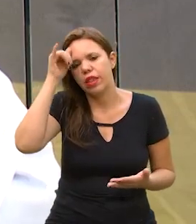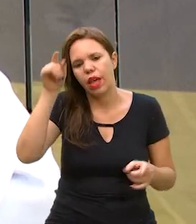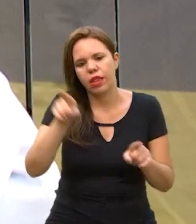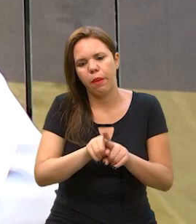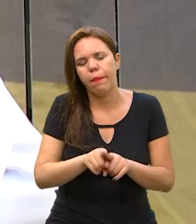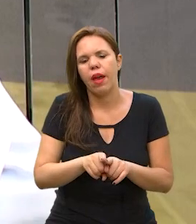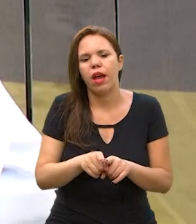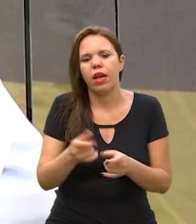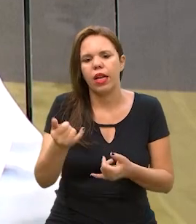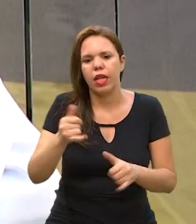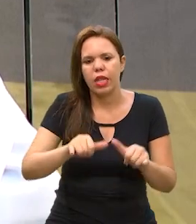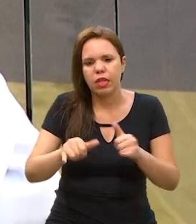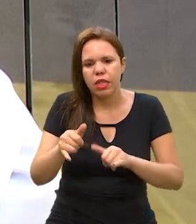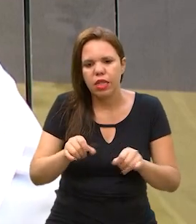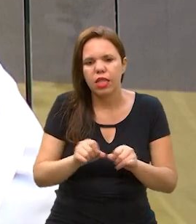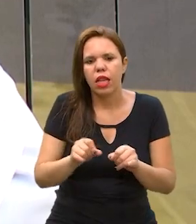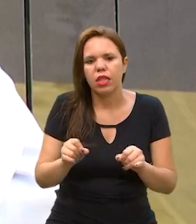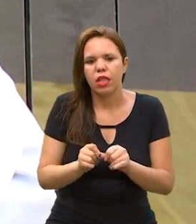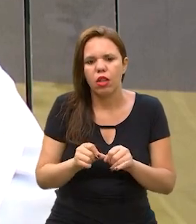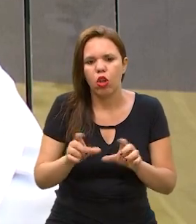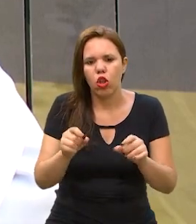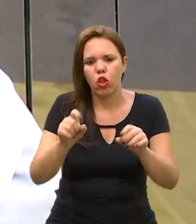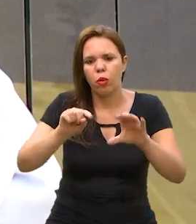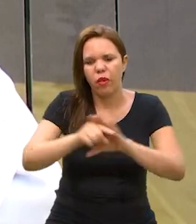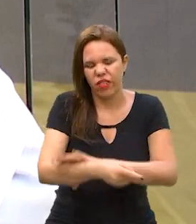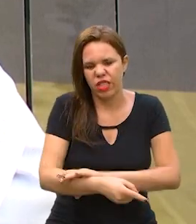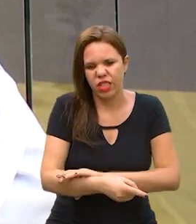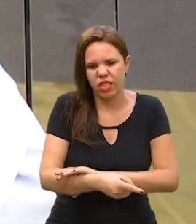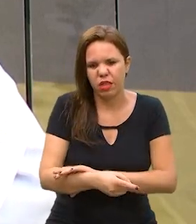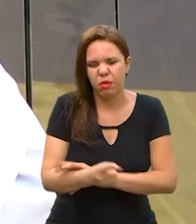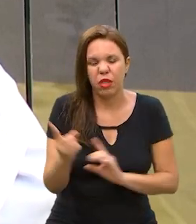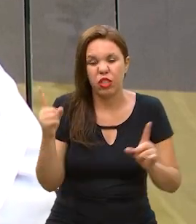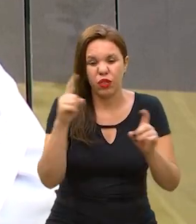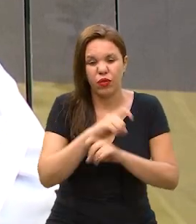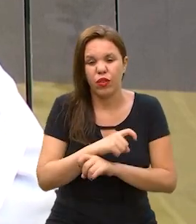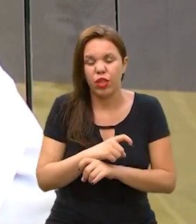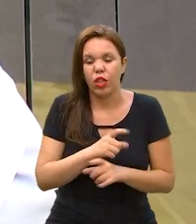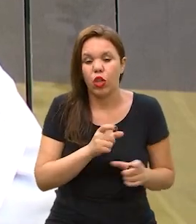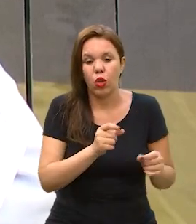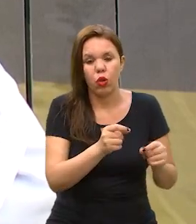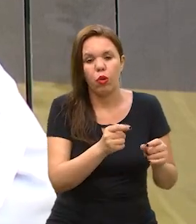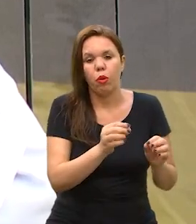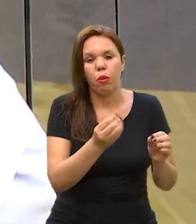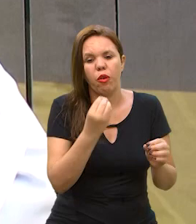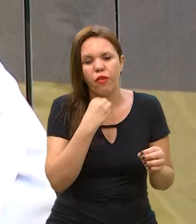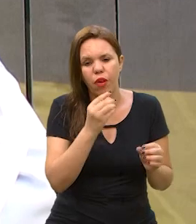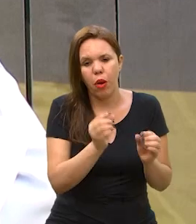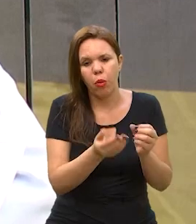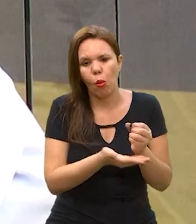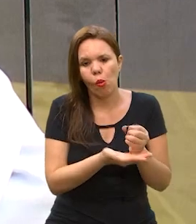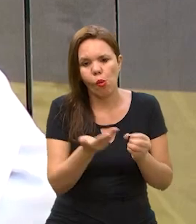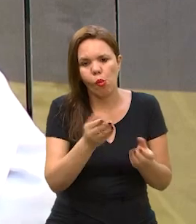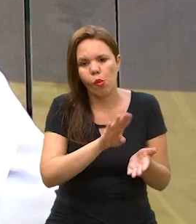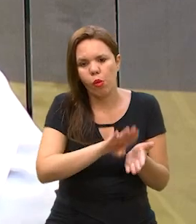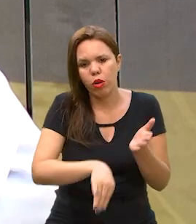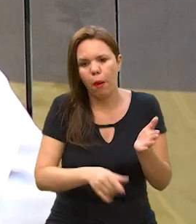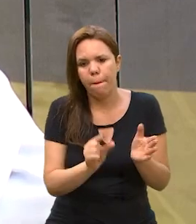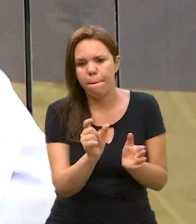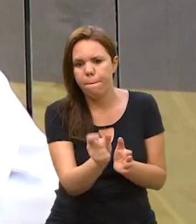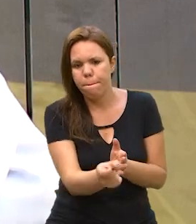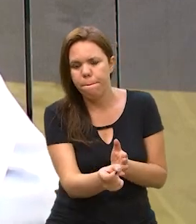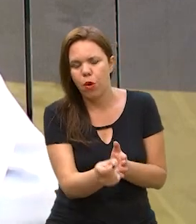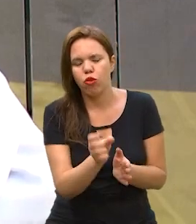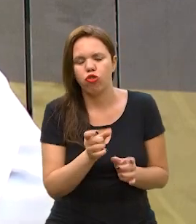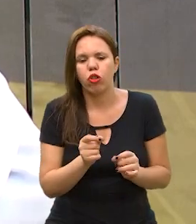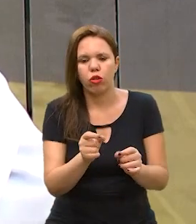quimioterapia para um tumor mais avançado, ela é muito mais agressiva do que às vezes num tumor precoce, que a gente só retira a neoplasia e